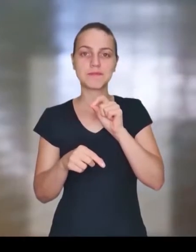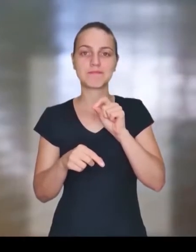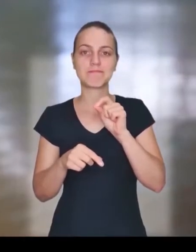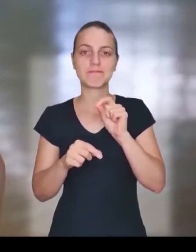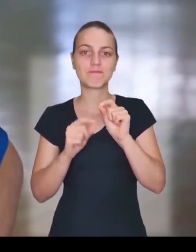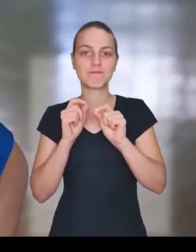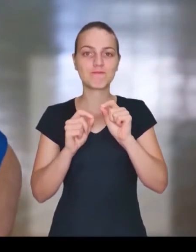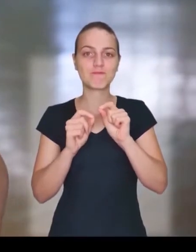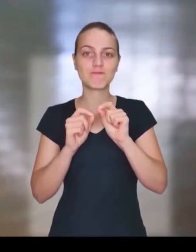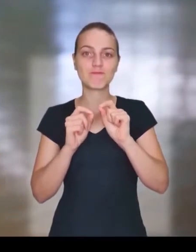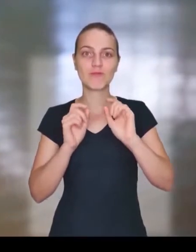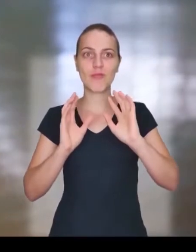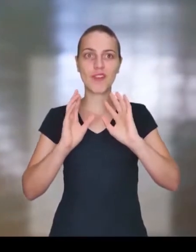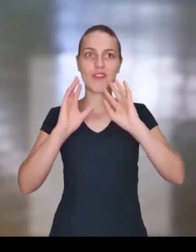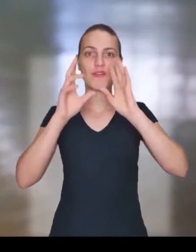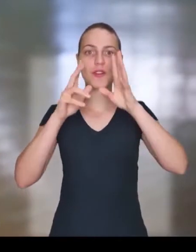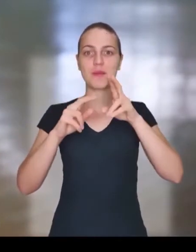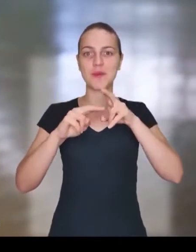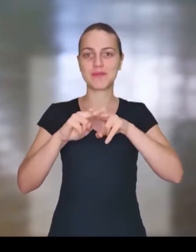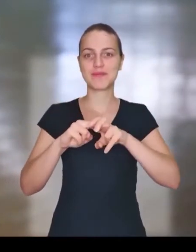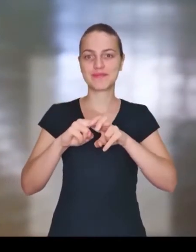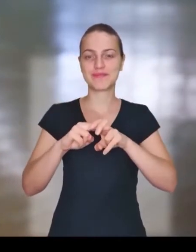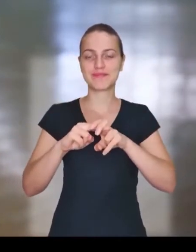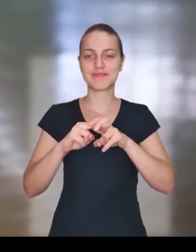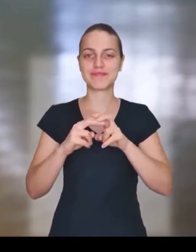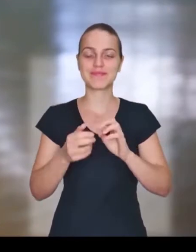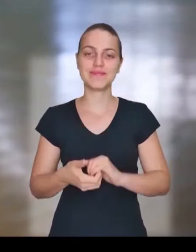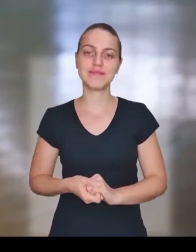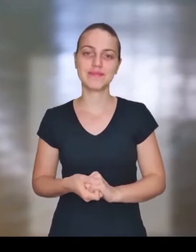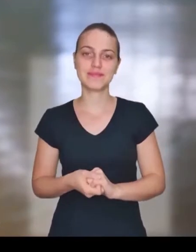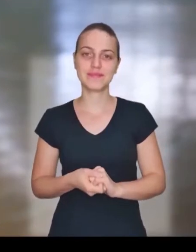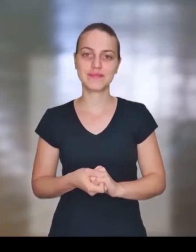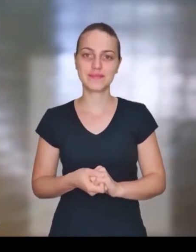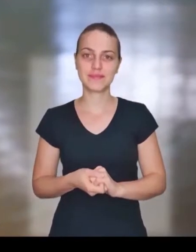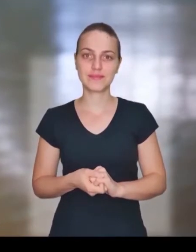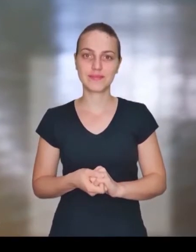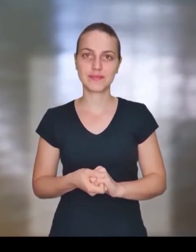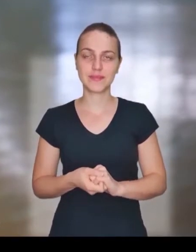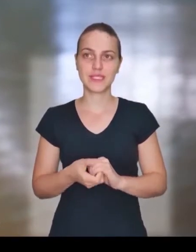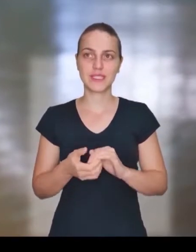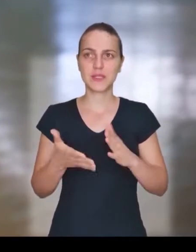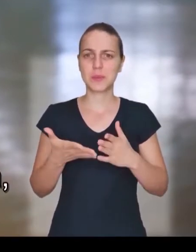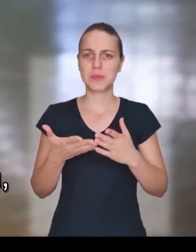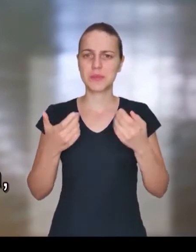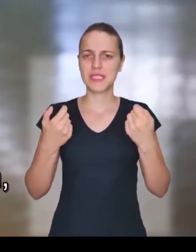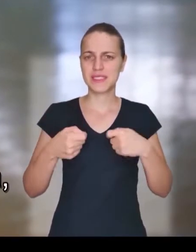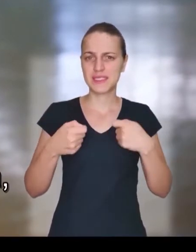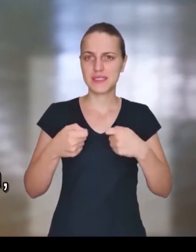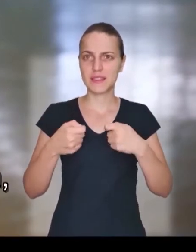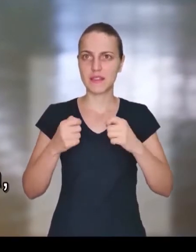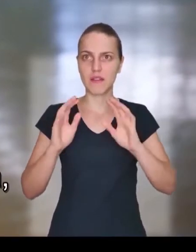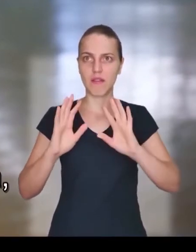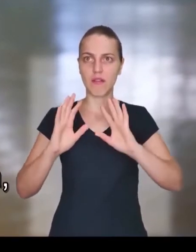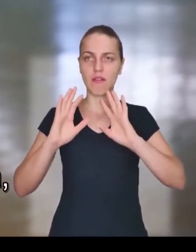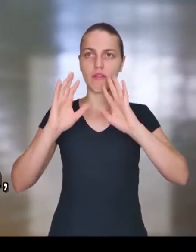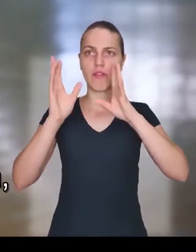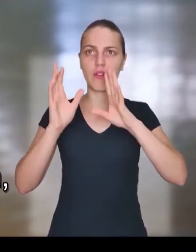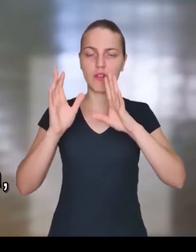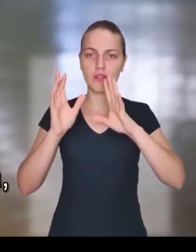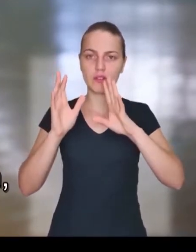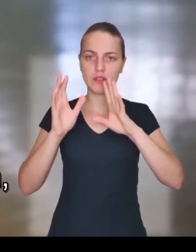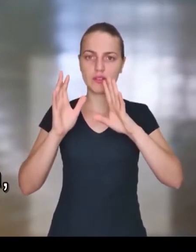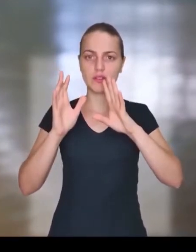muitas oportunidades na minha vida, sabe? Carlos Jacó, atleta de vôlei sentado. Não é necessário ser o vôlei. Tem tantos outros esportes que a